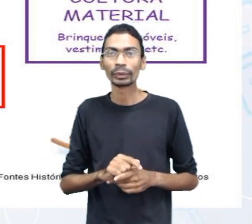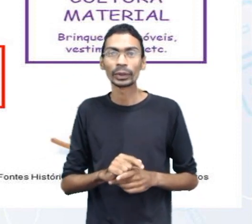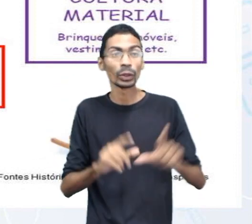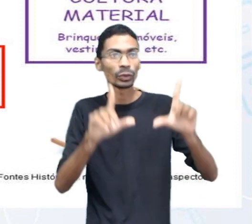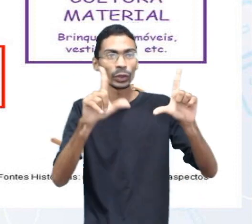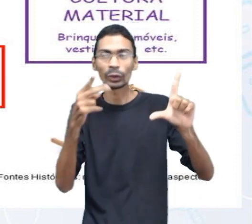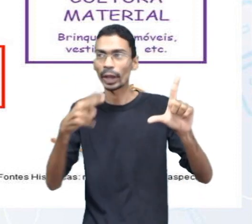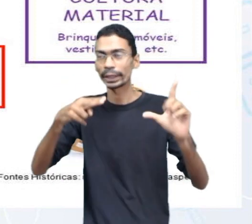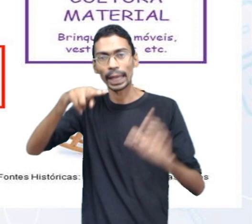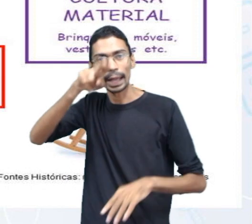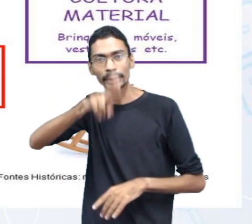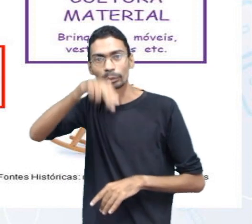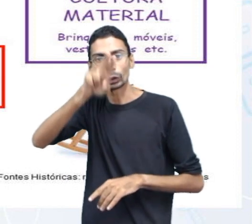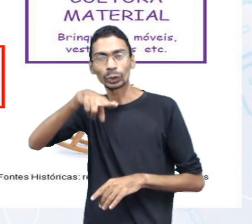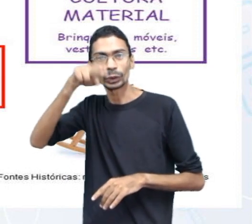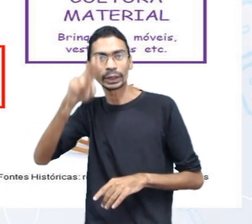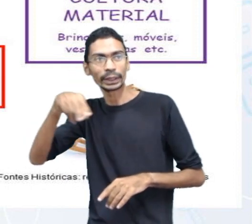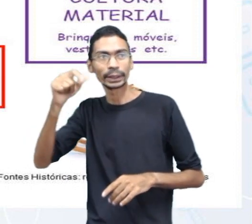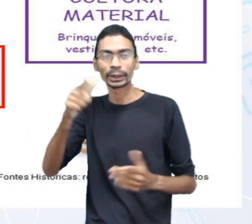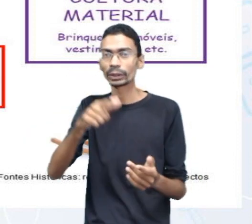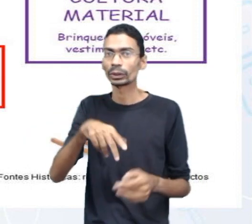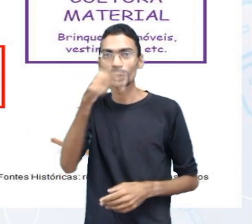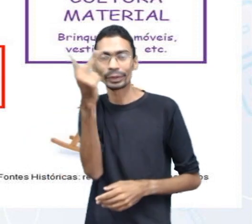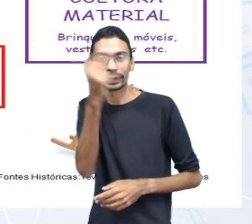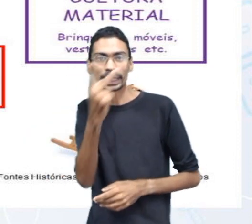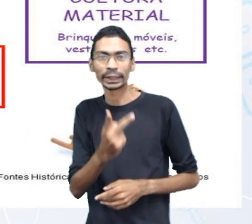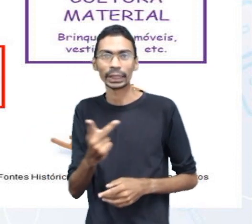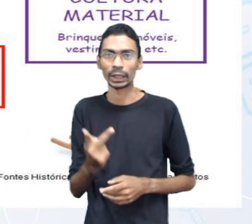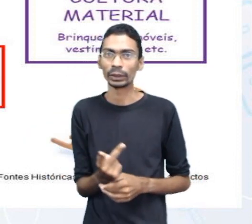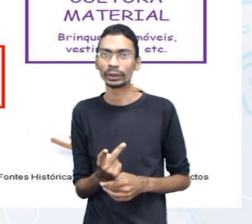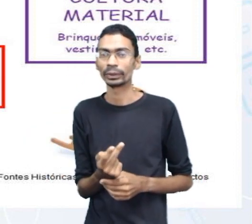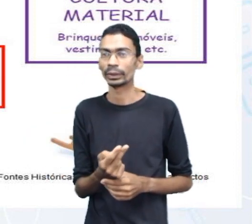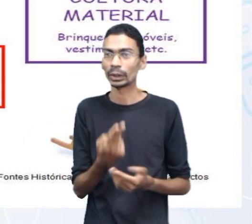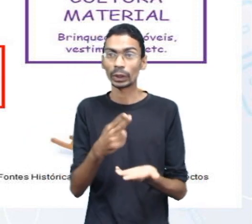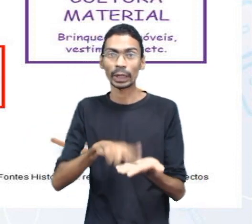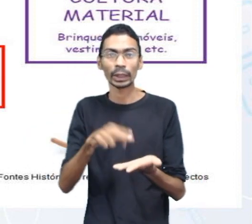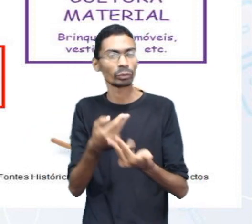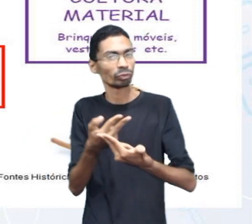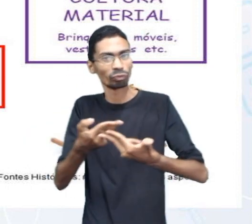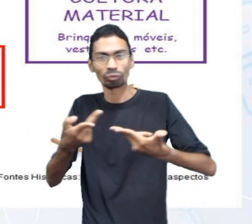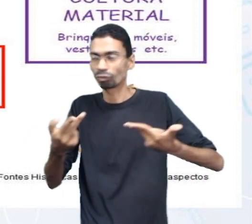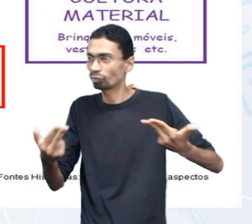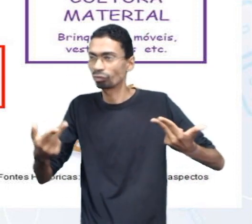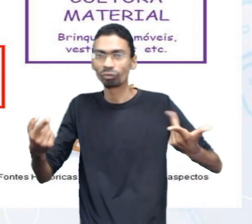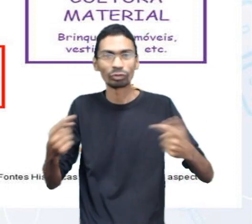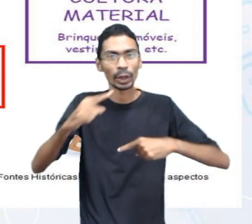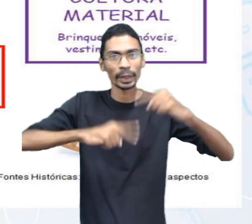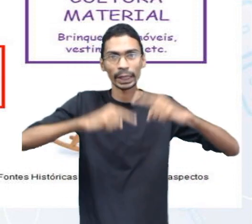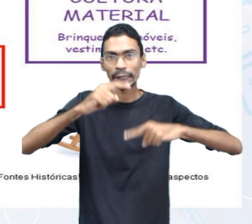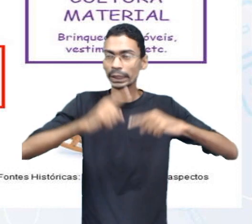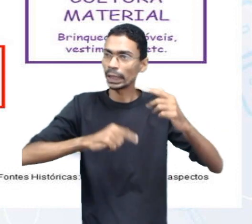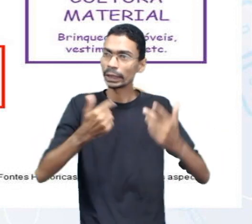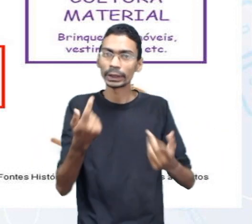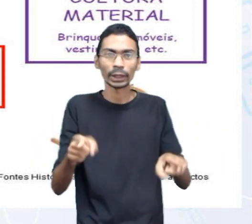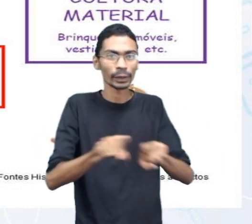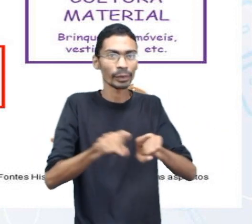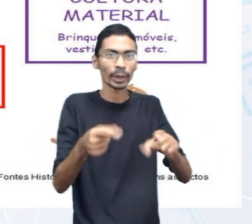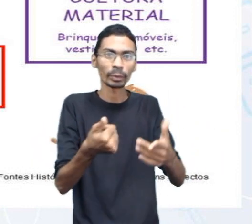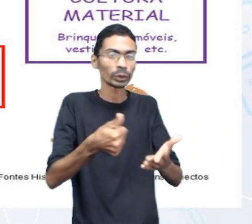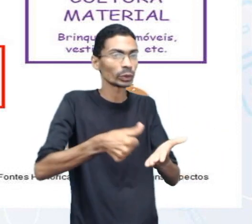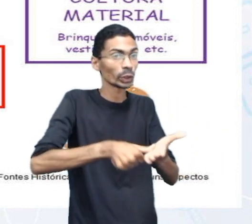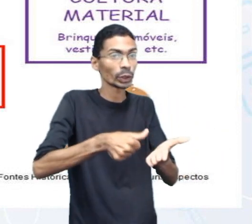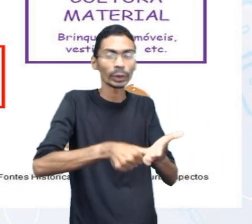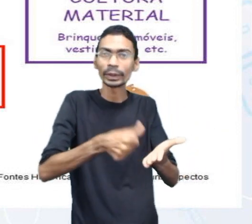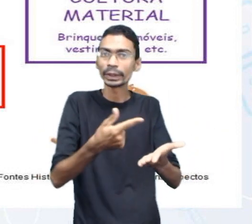os desenhos Os cartões-postais as escritas Fontes escritas cédulas de identidade Os